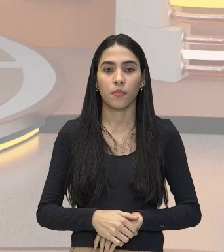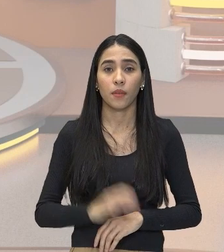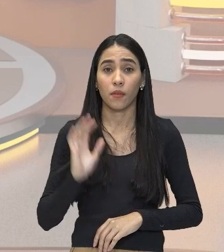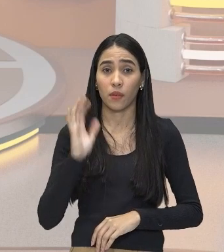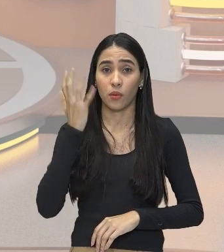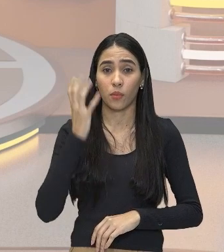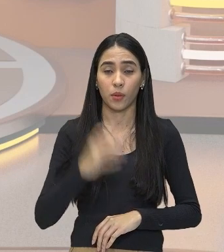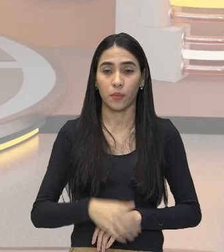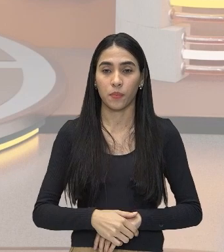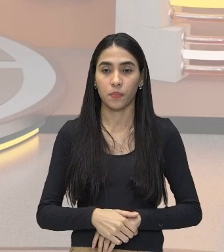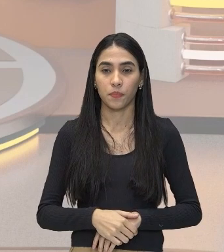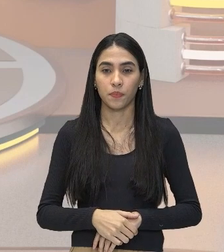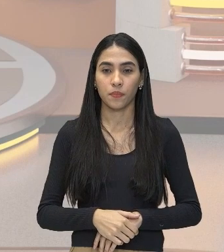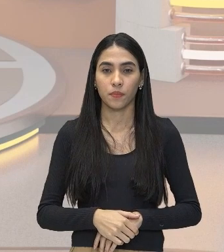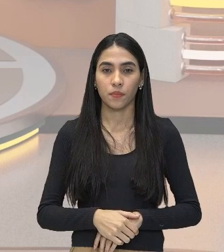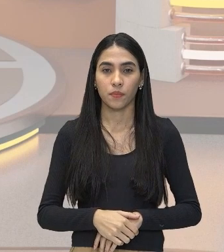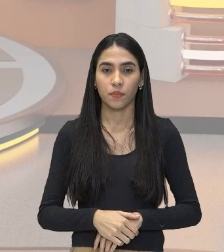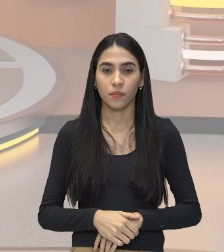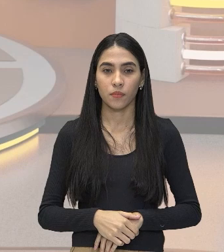fenômeno.